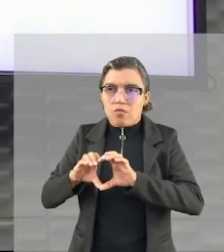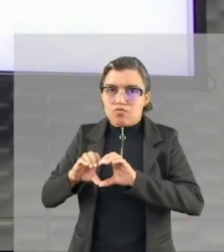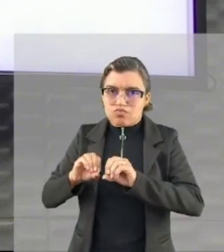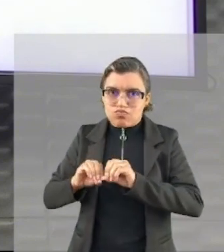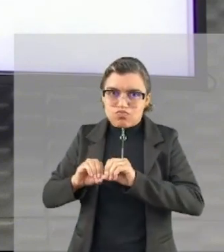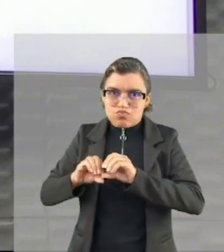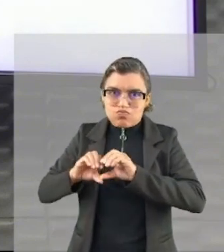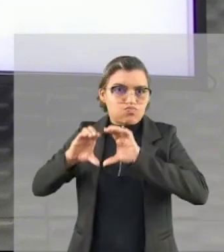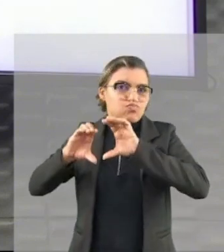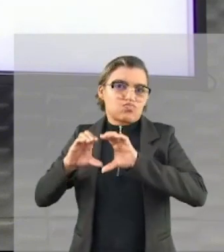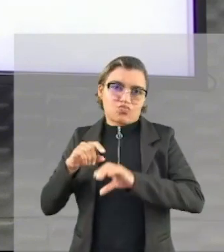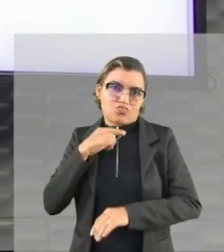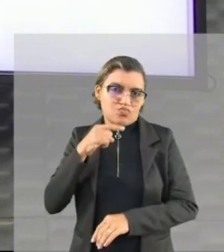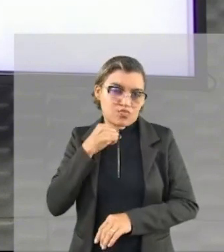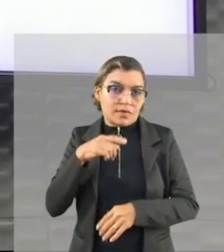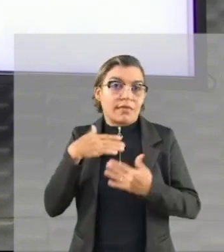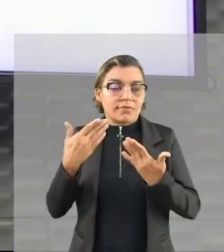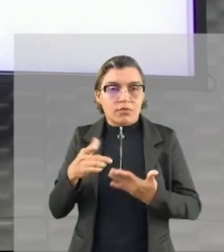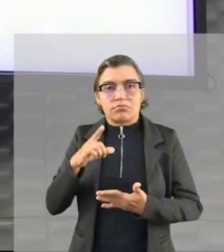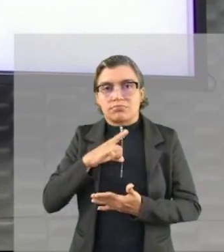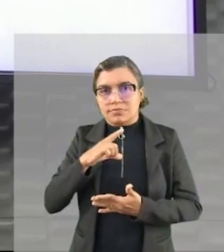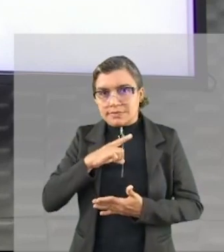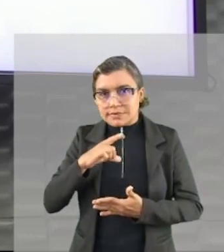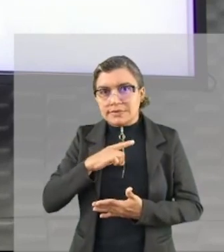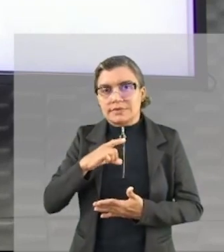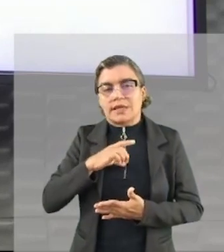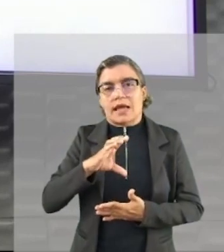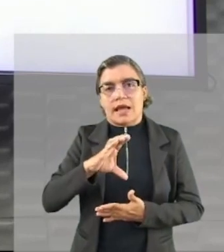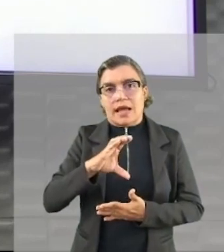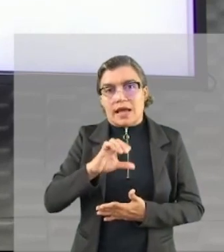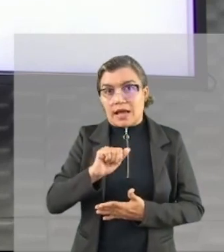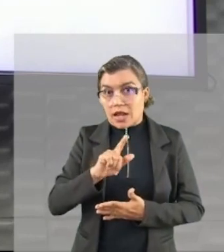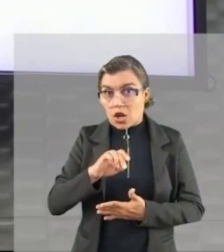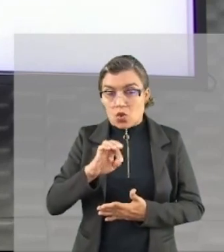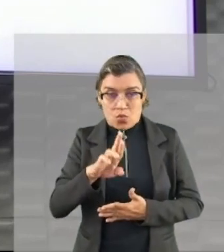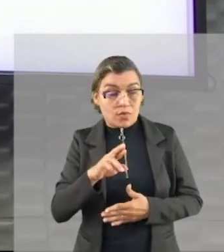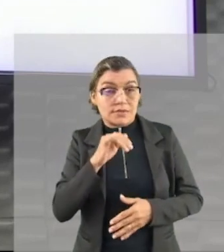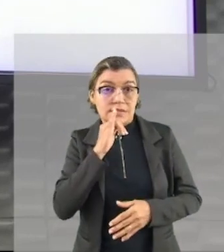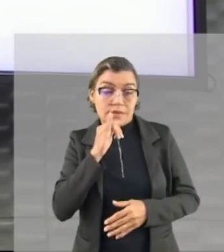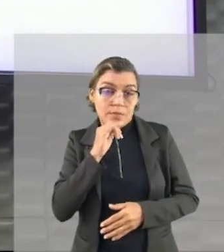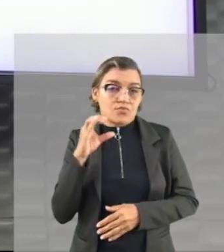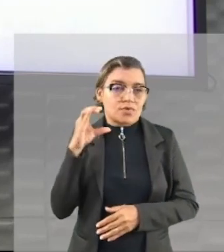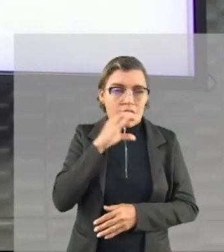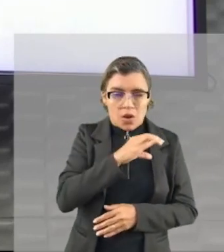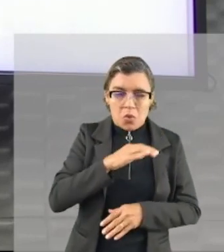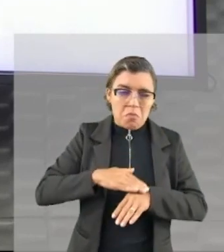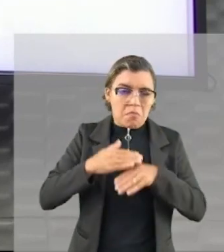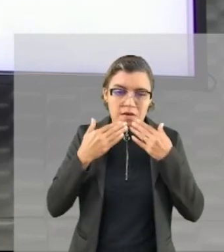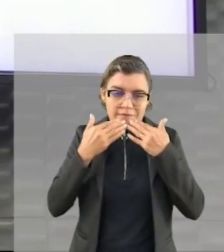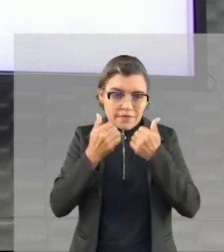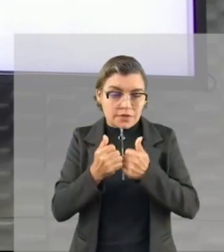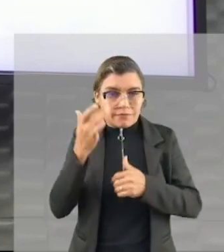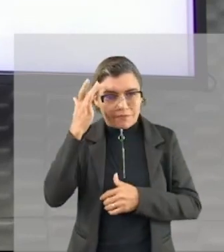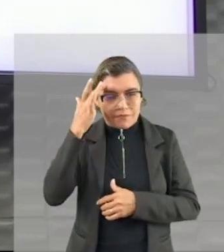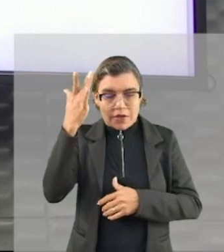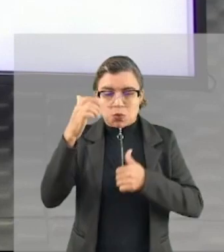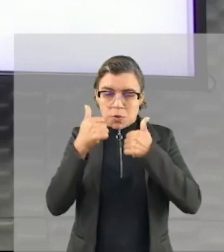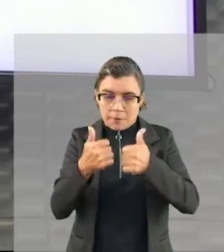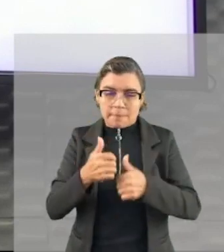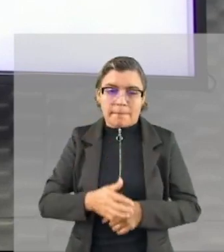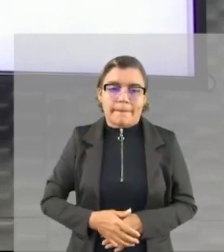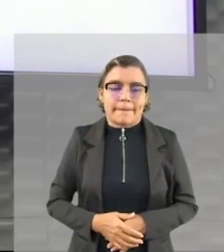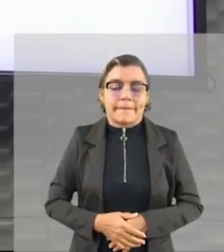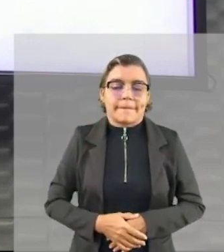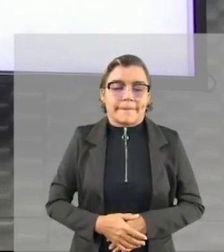tá? Então, eles conseguem retirar calor com mais facilidade. Belezinha? Duas aplicações de condução para vocês entenderem, tá